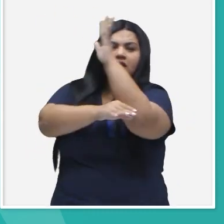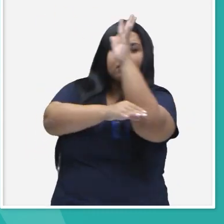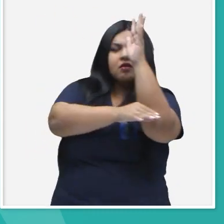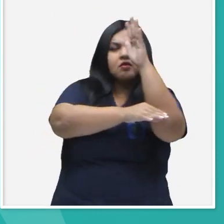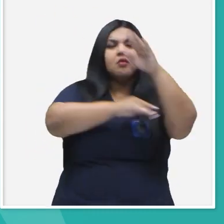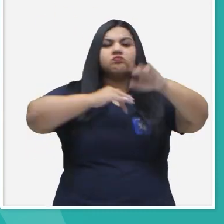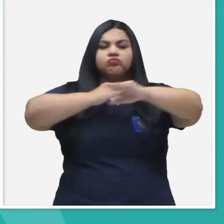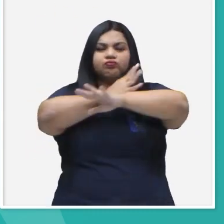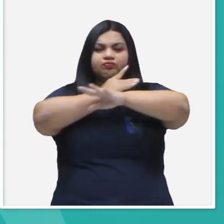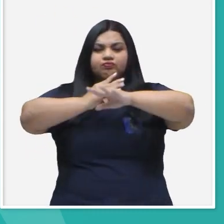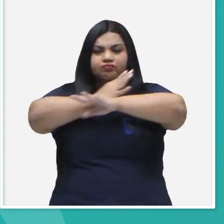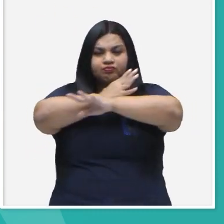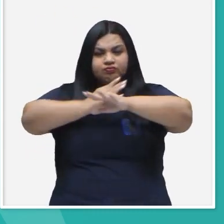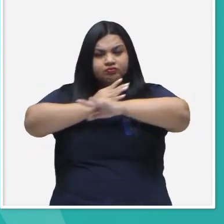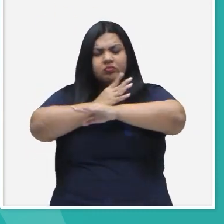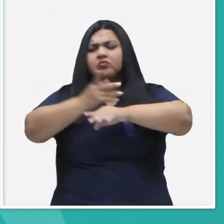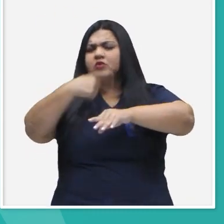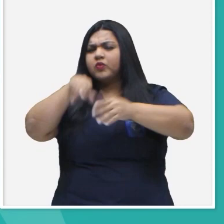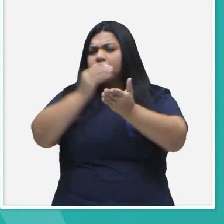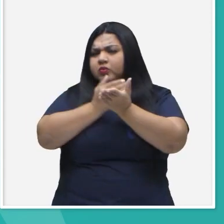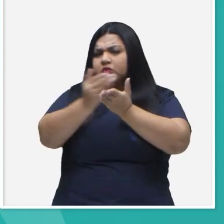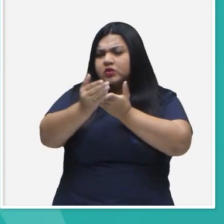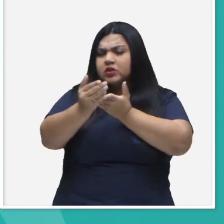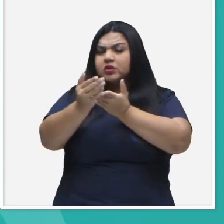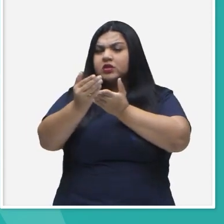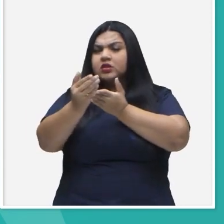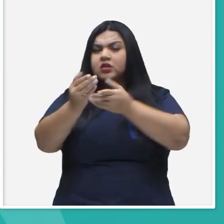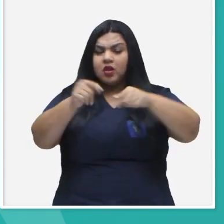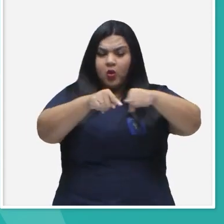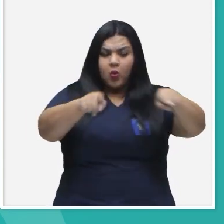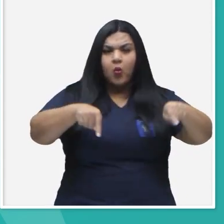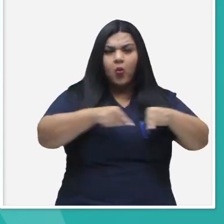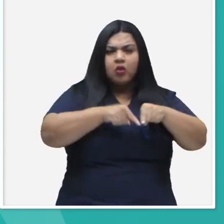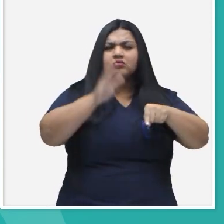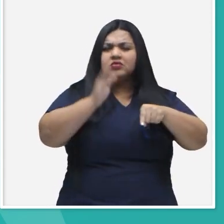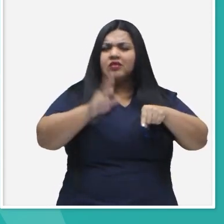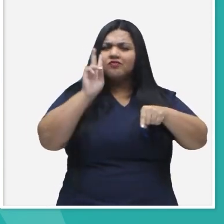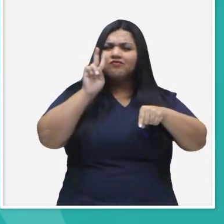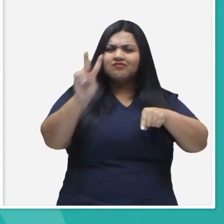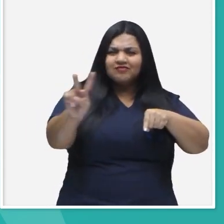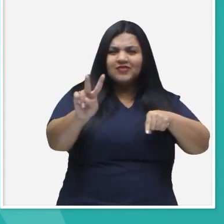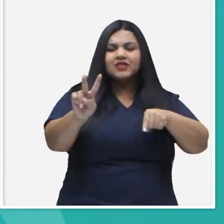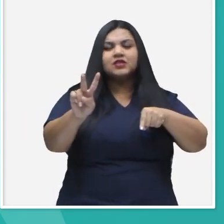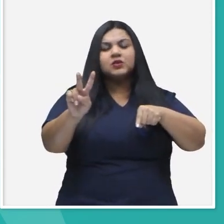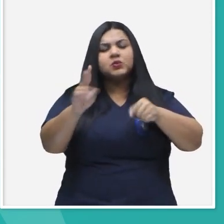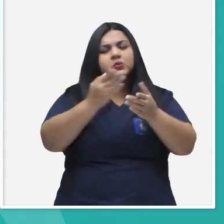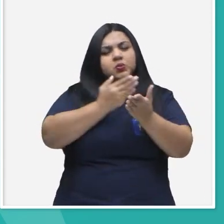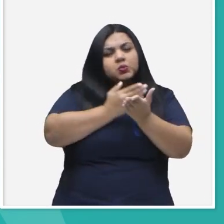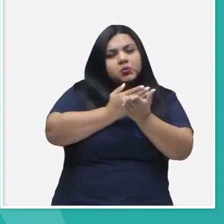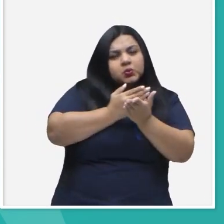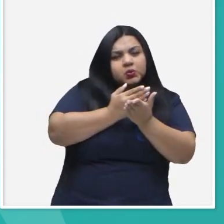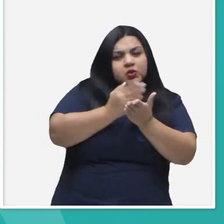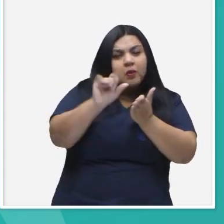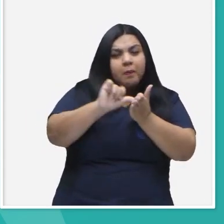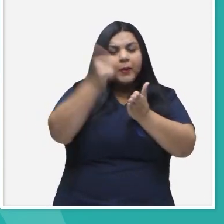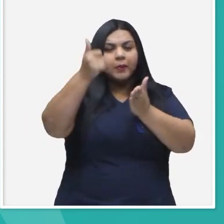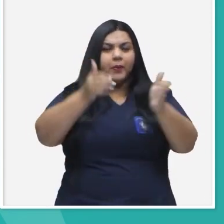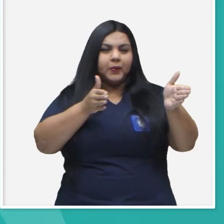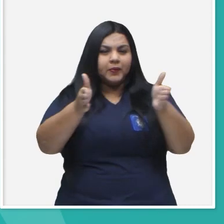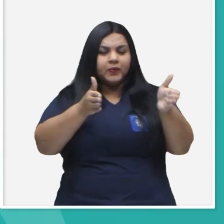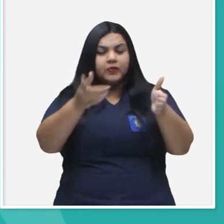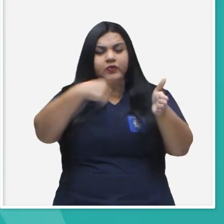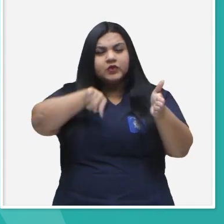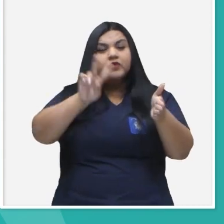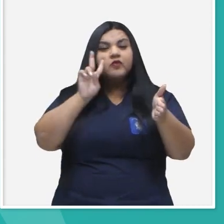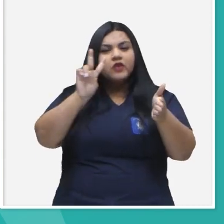meio urbano. Então vamos iniciar aqui. A quadra a gente já iniciou lá, né, no nosso primeiro momento, vocês viram